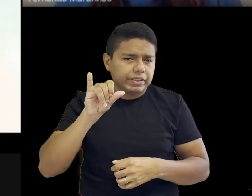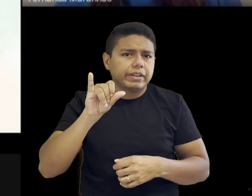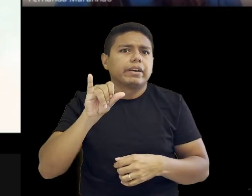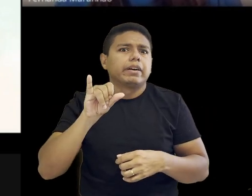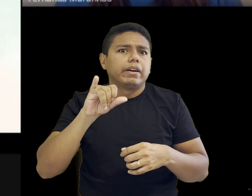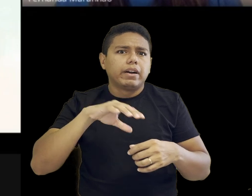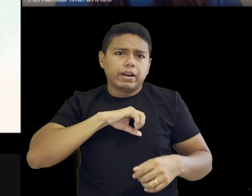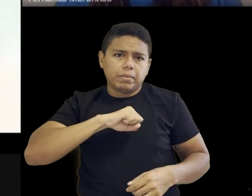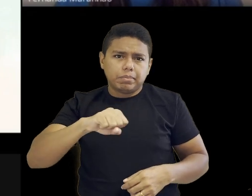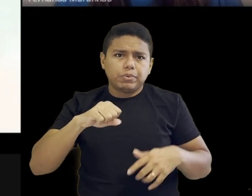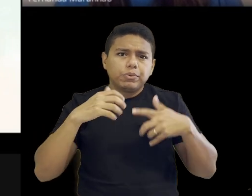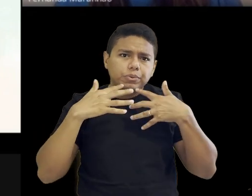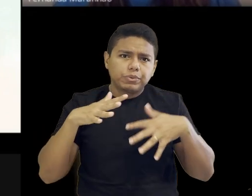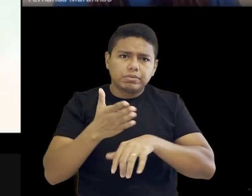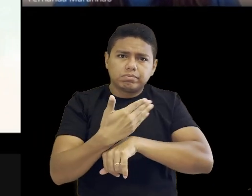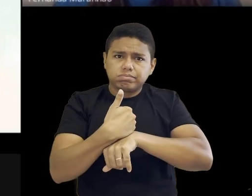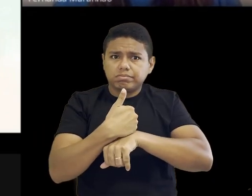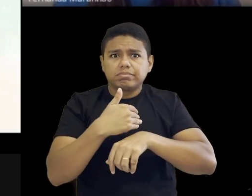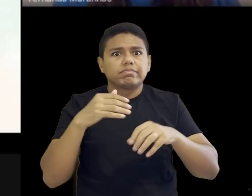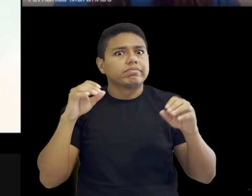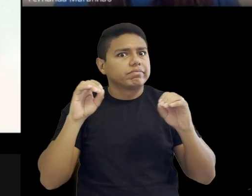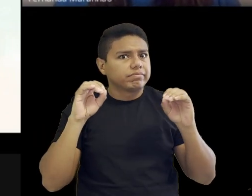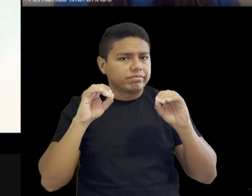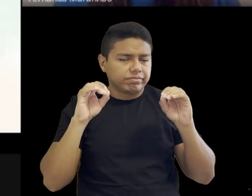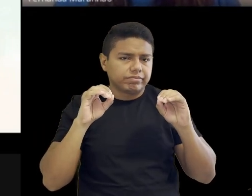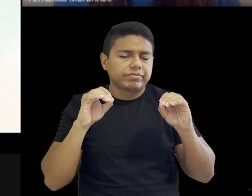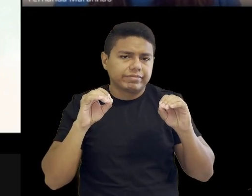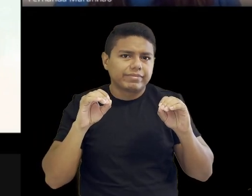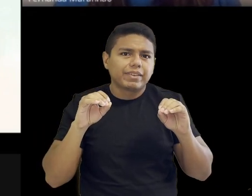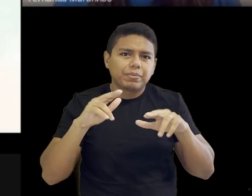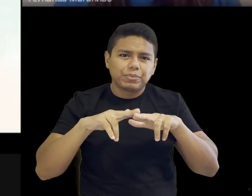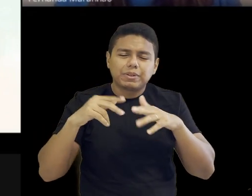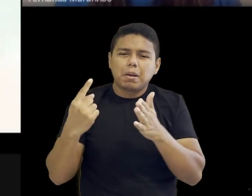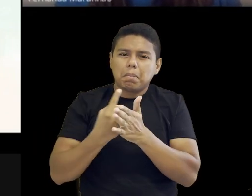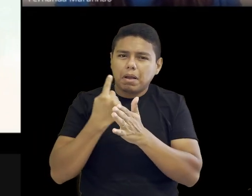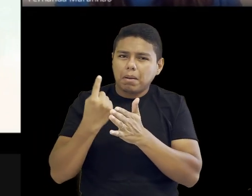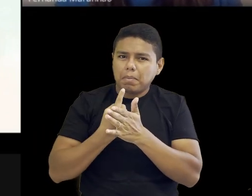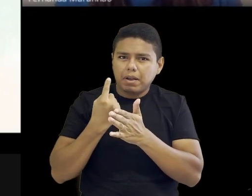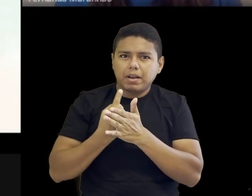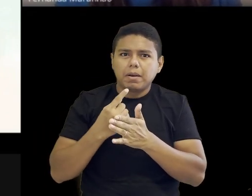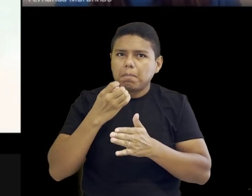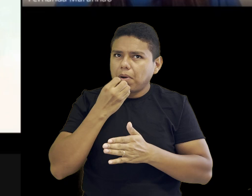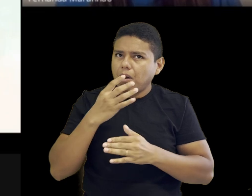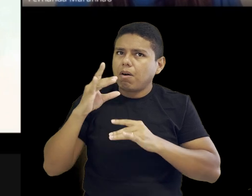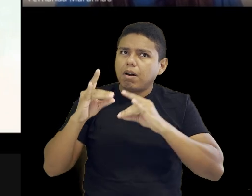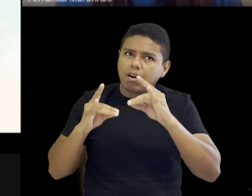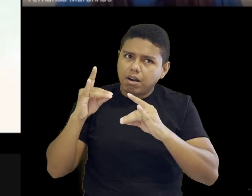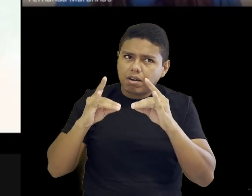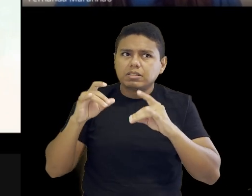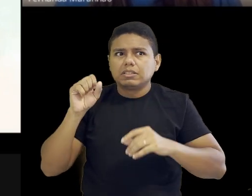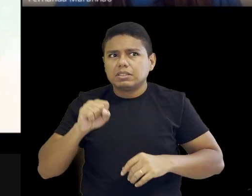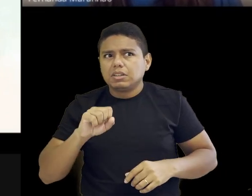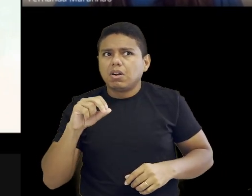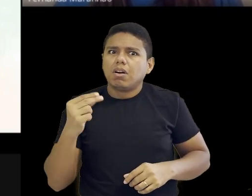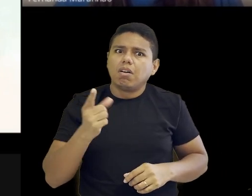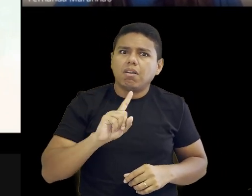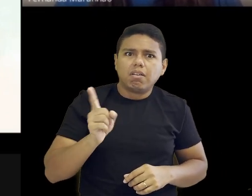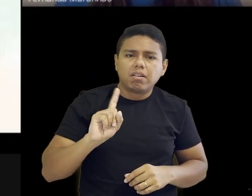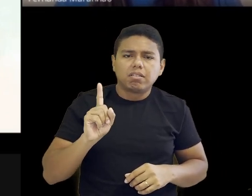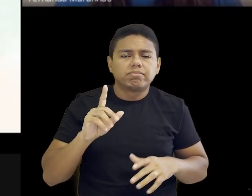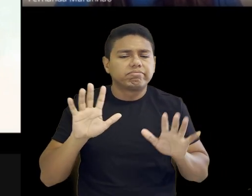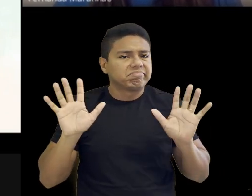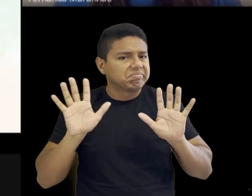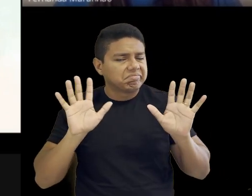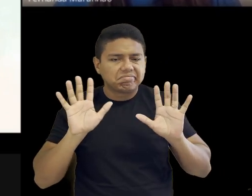ameaça de aborto espontâneo, respondendo aí com um pouco mais de evidências a pergunta sobre a indicação ou não da progesterona em casos de